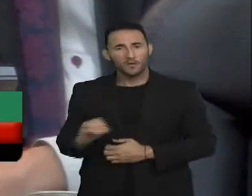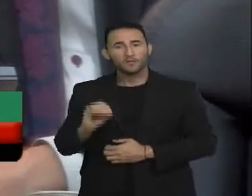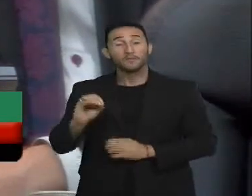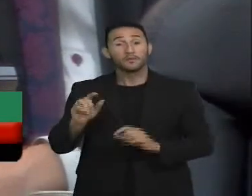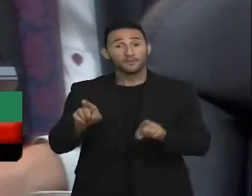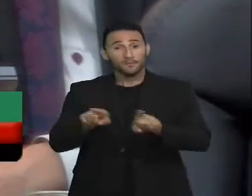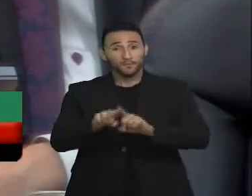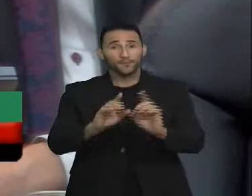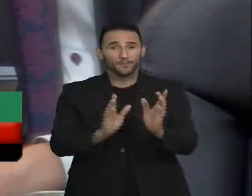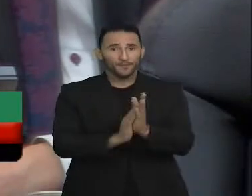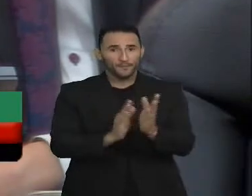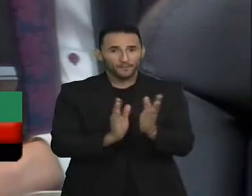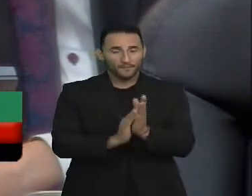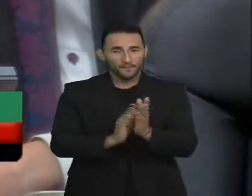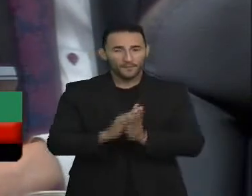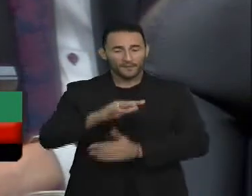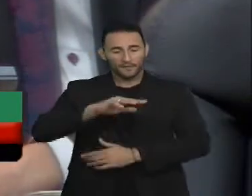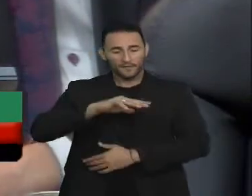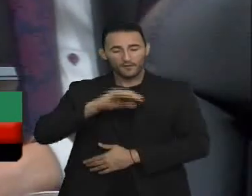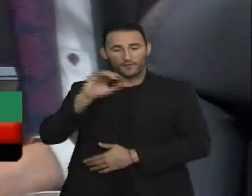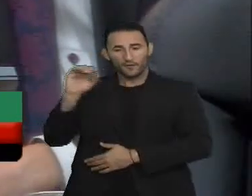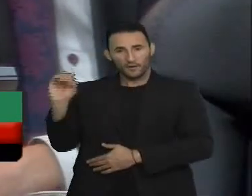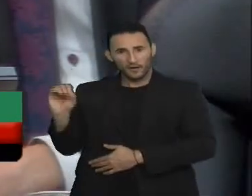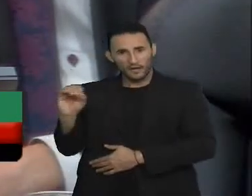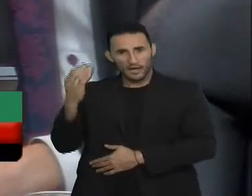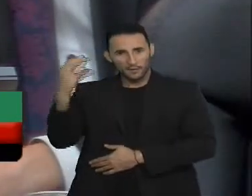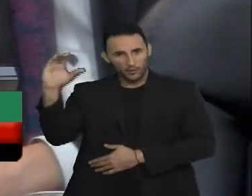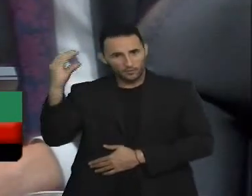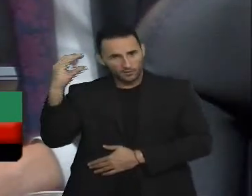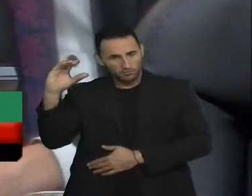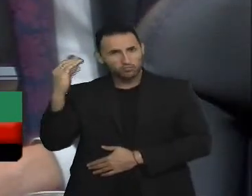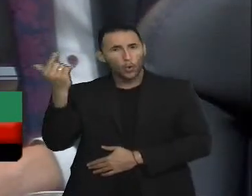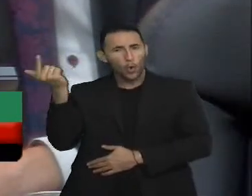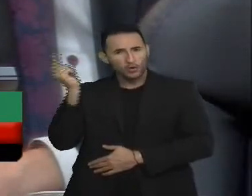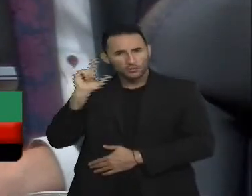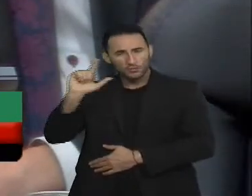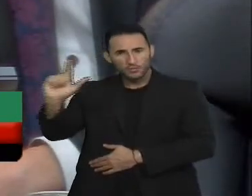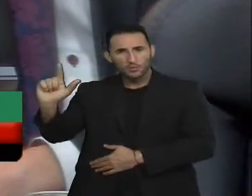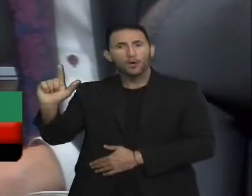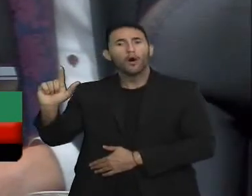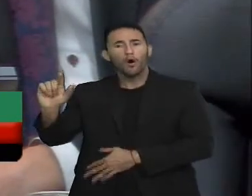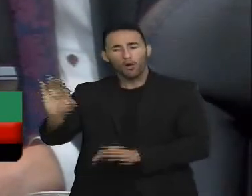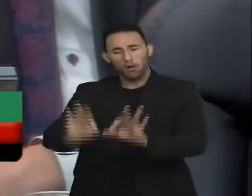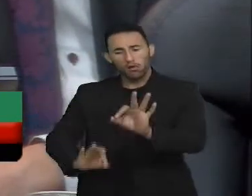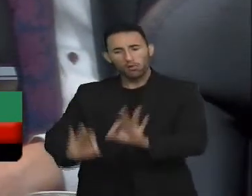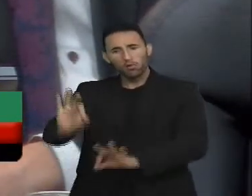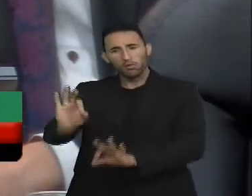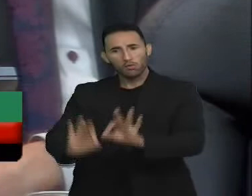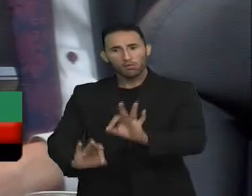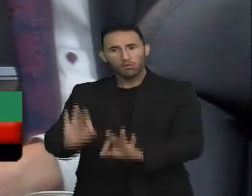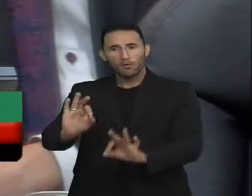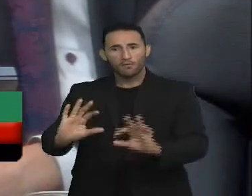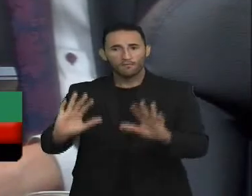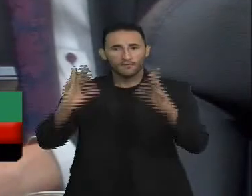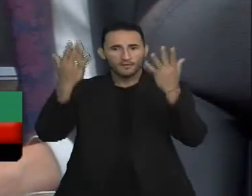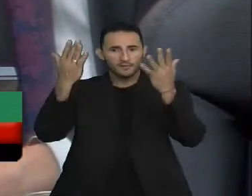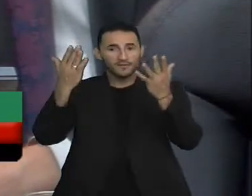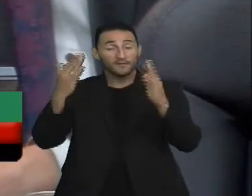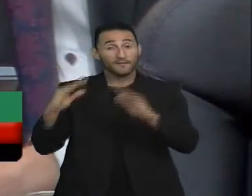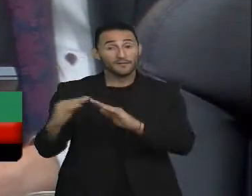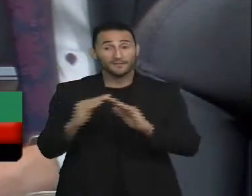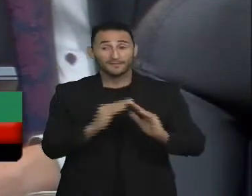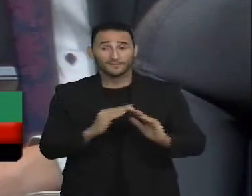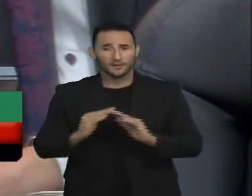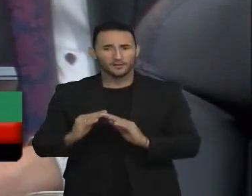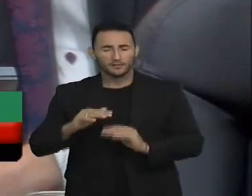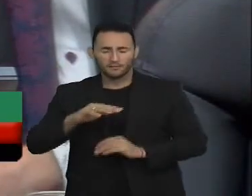a Carapicuíba, que se organizou lá para fazer essa festa. Então, Carapicuíba nossa aqui, vizinha,